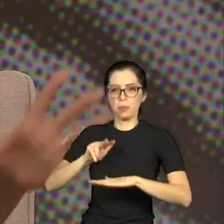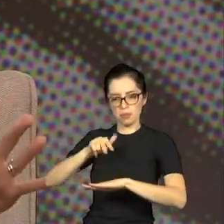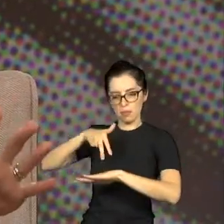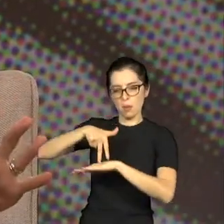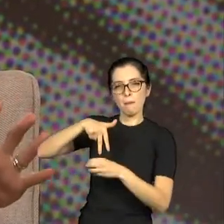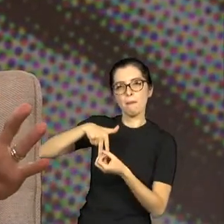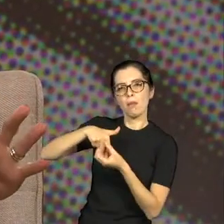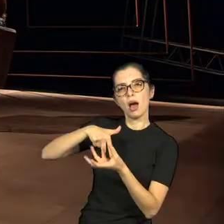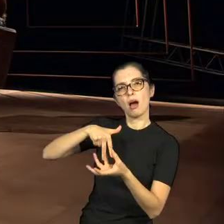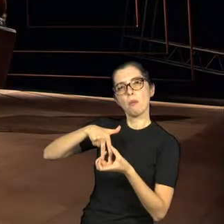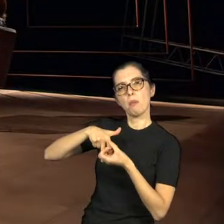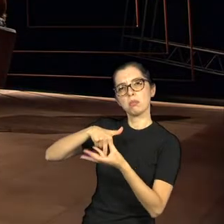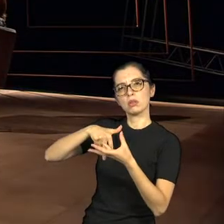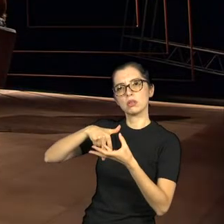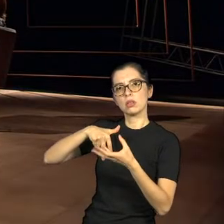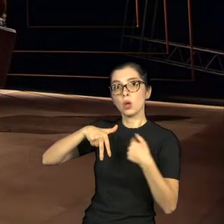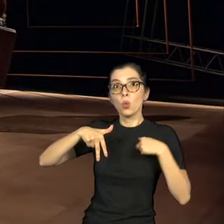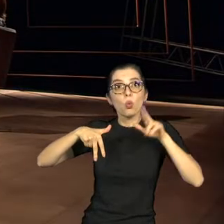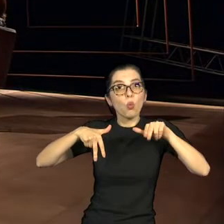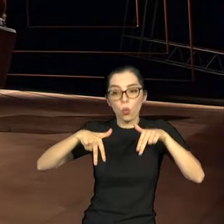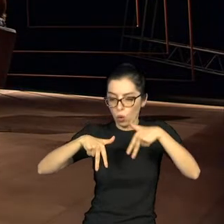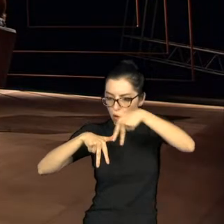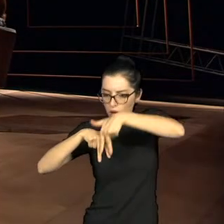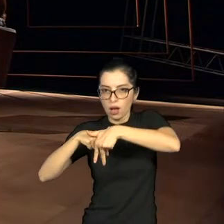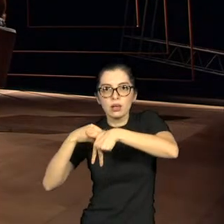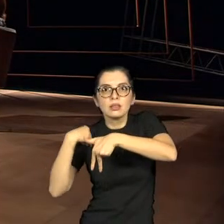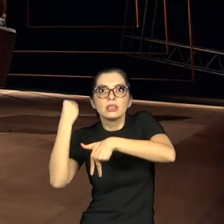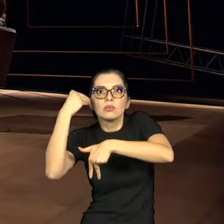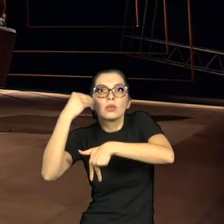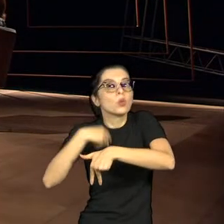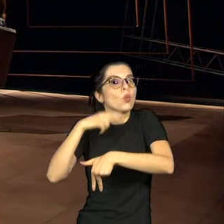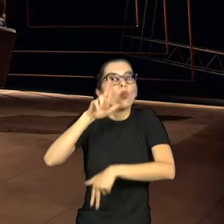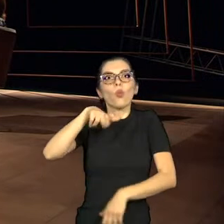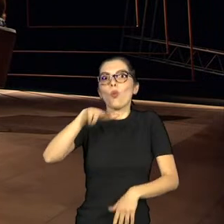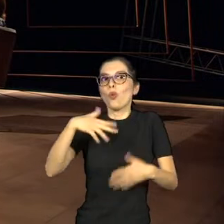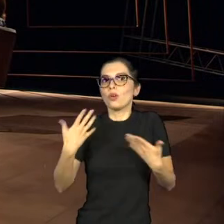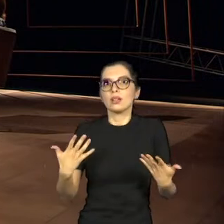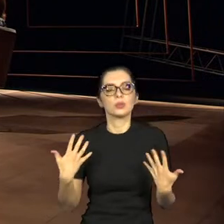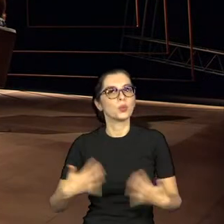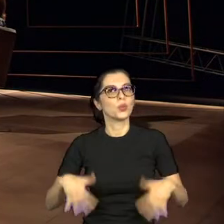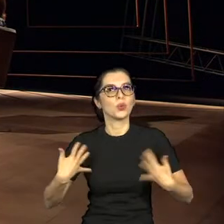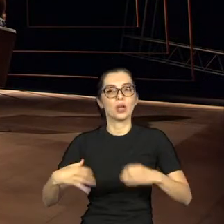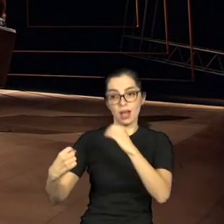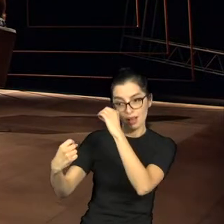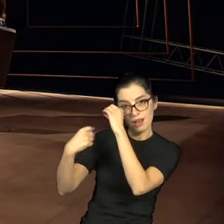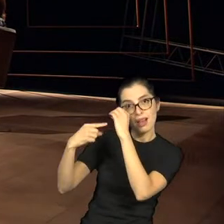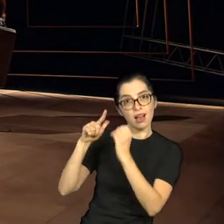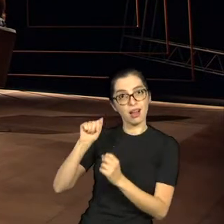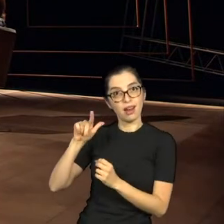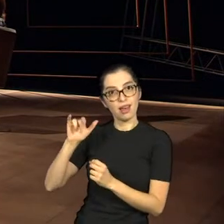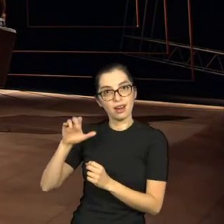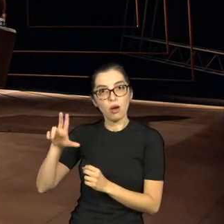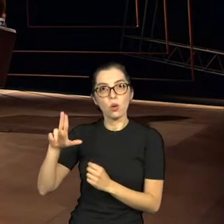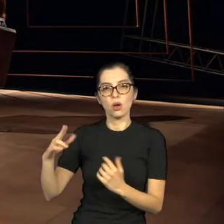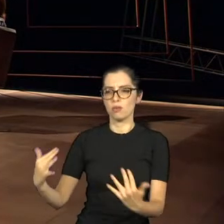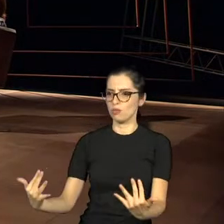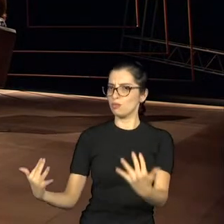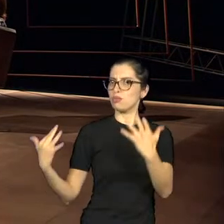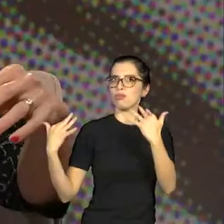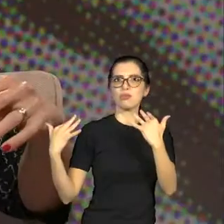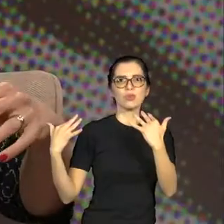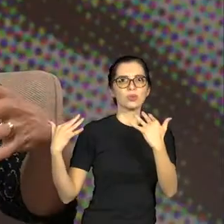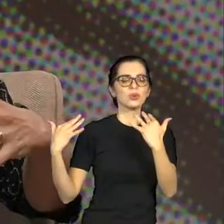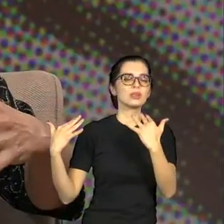que eu nunca vi. No Galileu tinha uma reação da plateia que eu nunca vou esquecer na minha vida, que você estava assim com a plateia